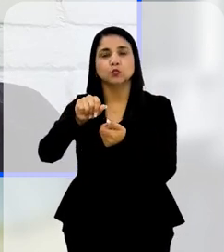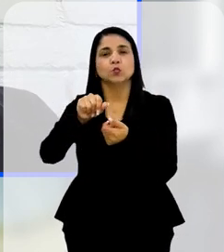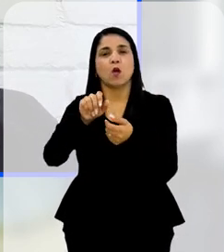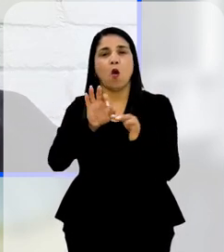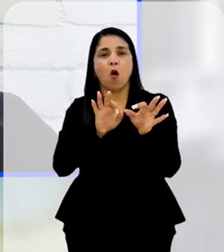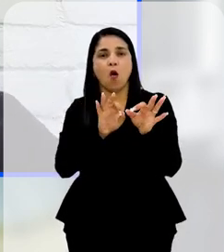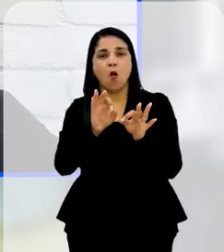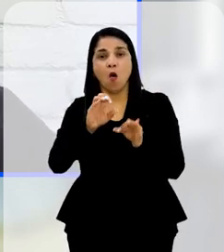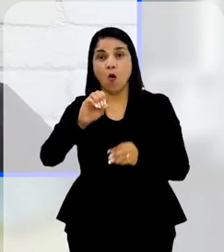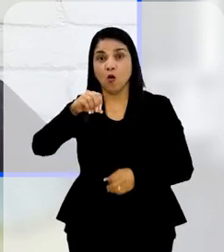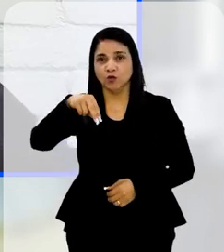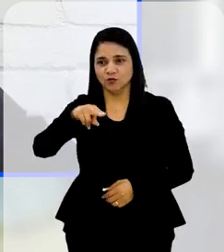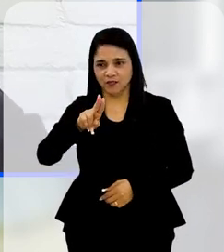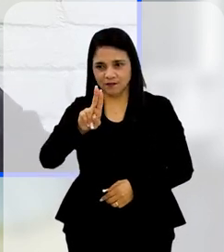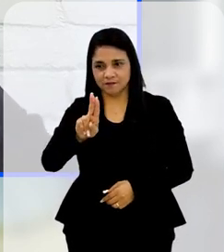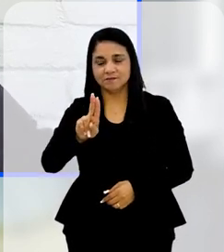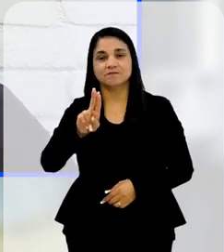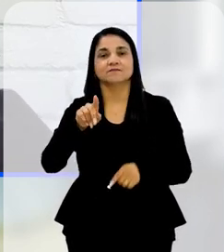Eu pude ver